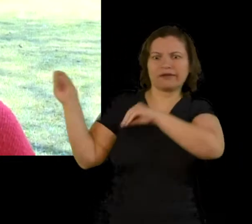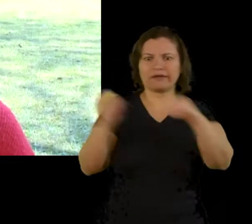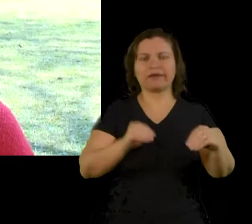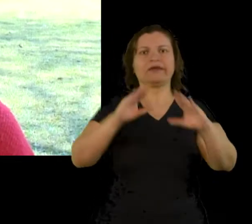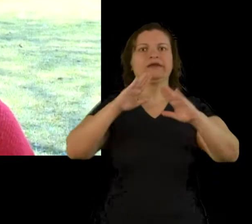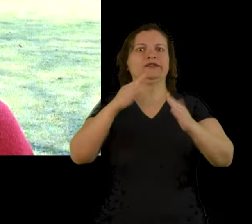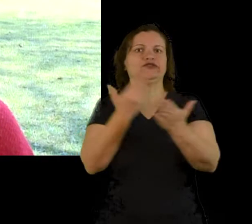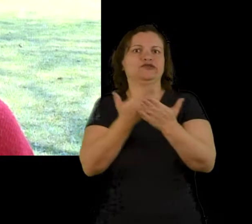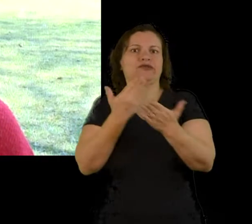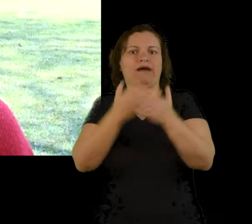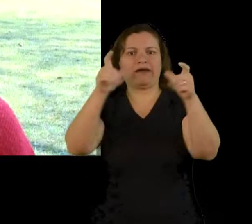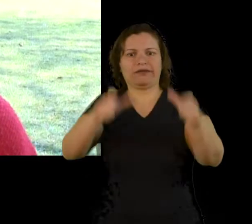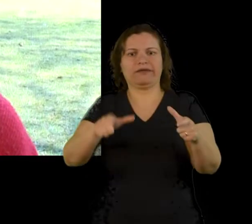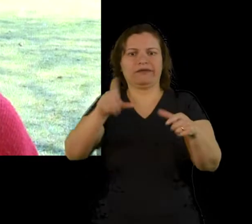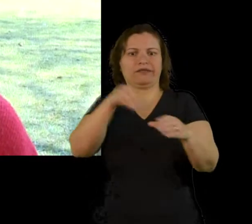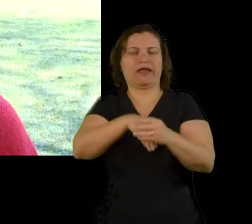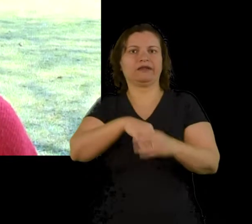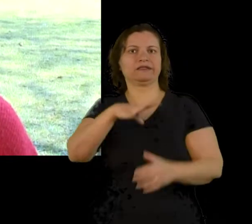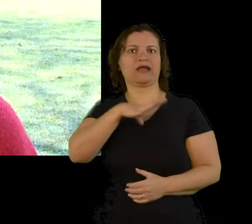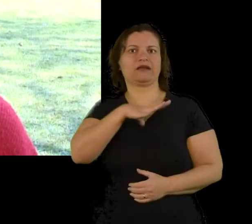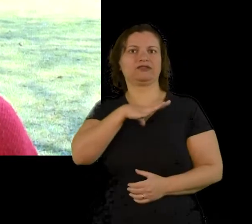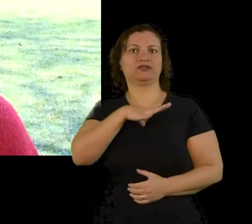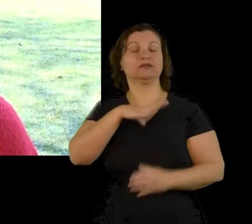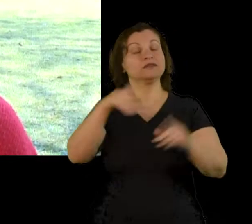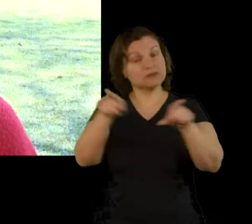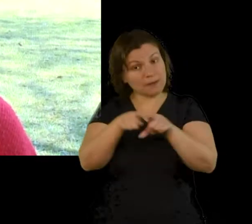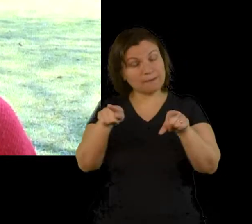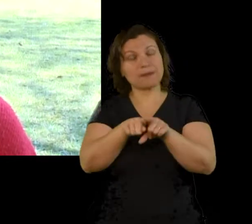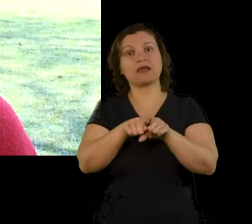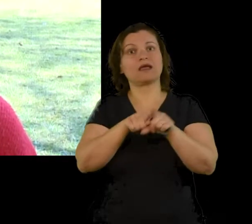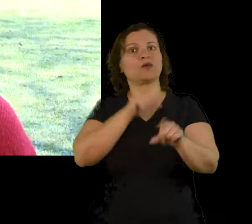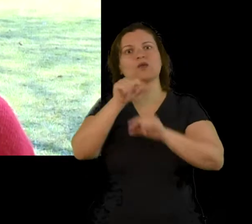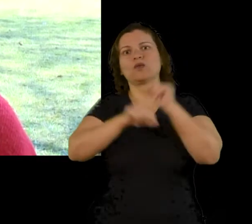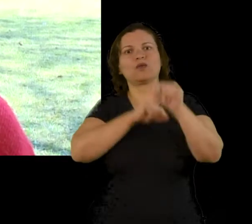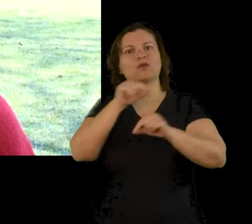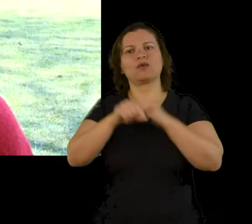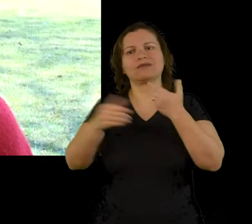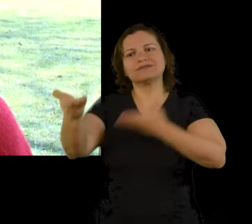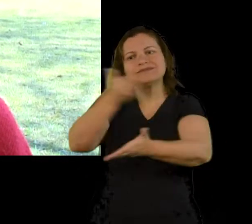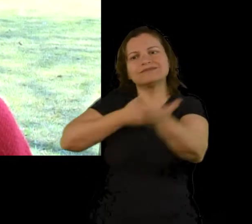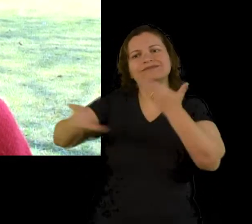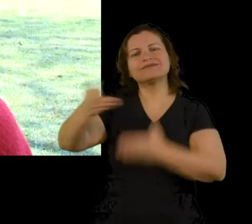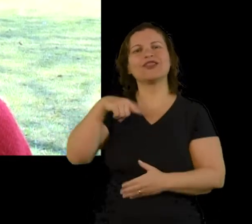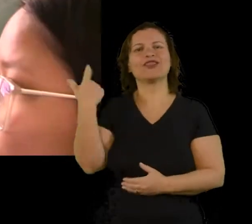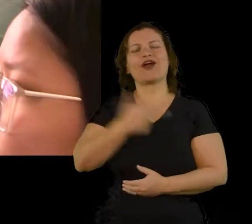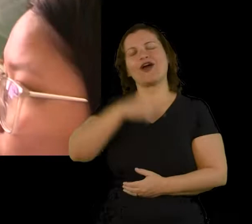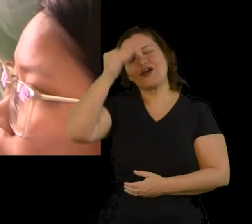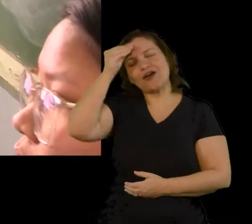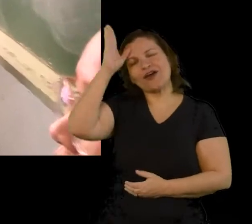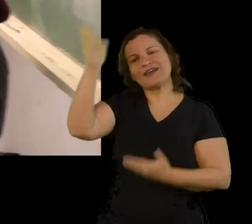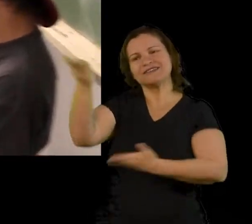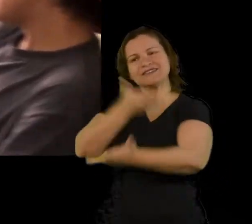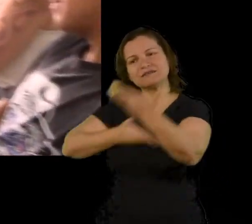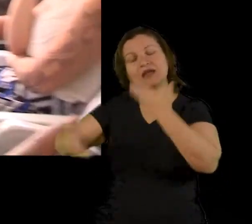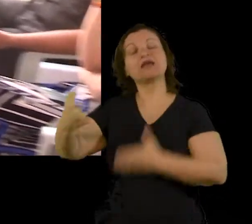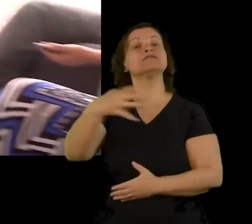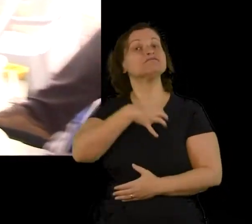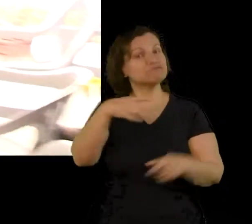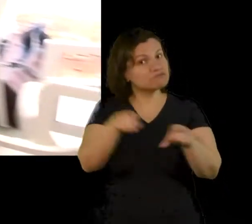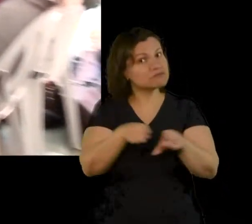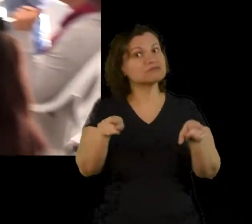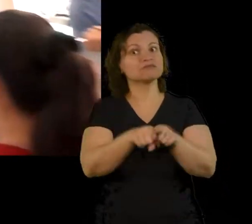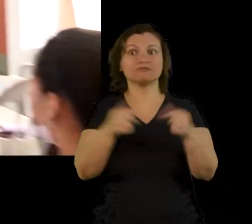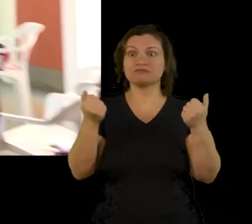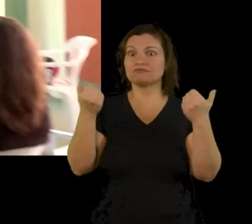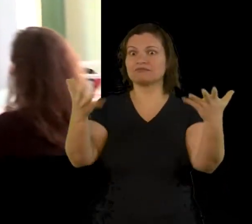no contexto urbano, e também compartilhar os nossos conhecimentos. Também é uma forma de